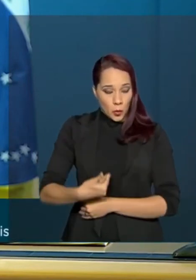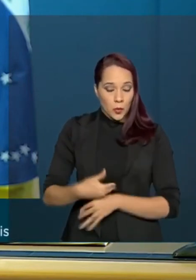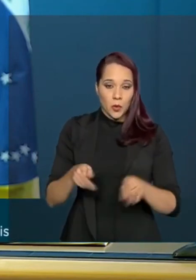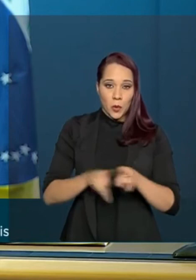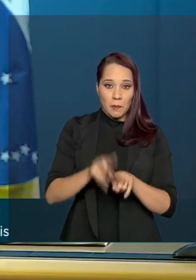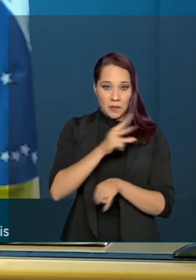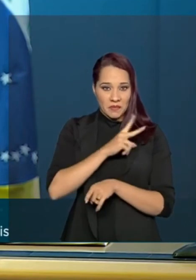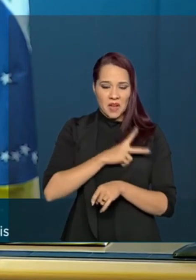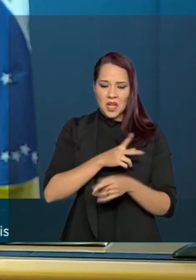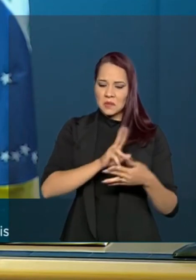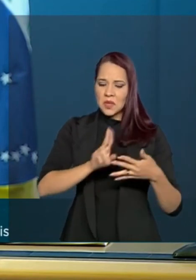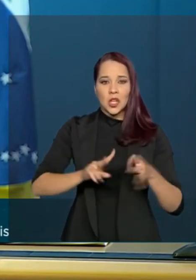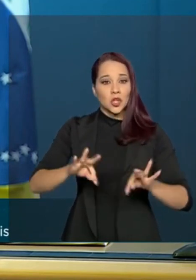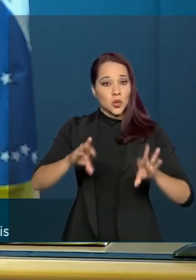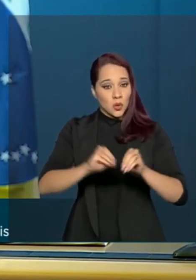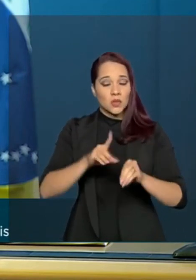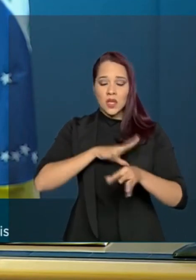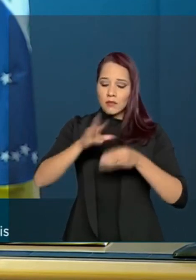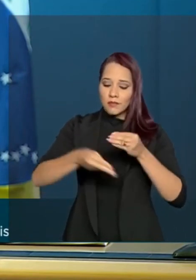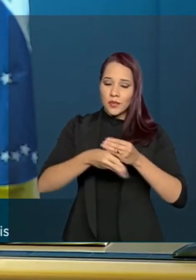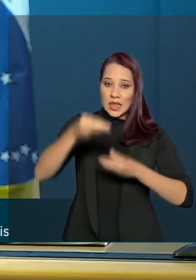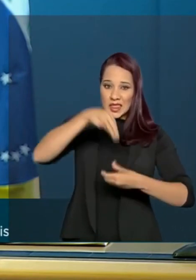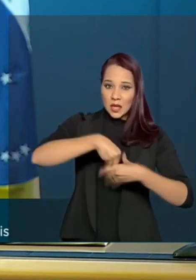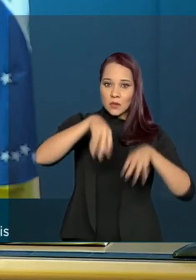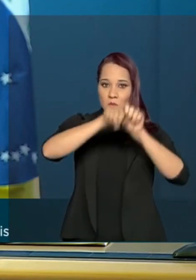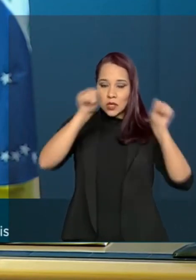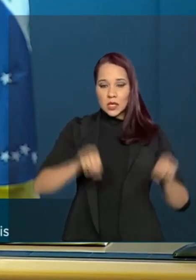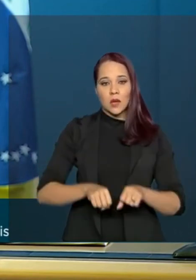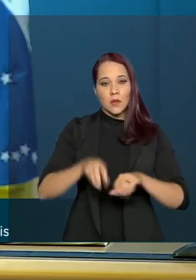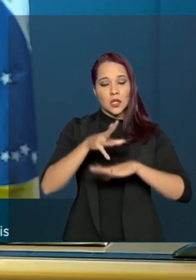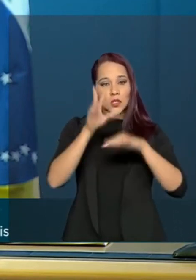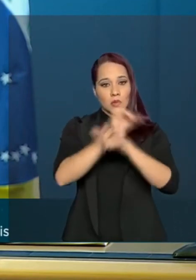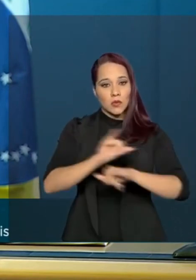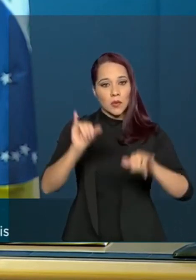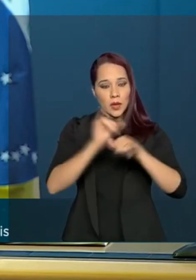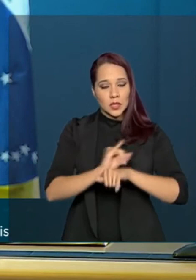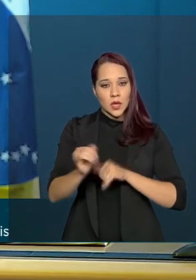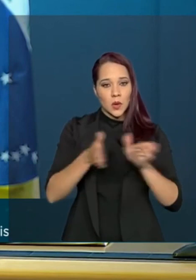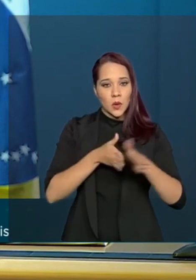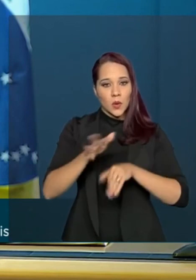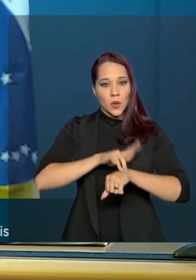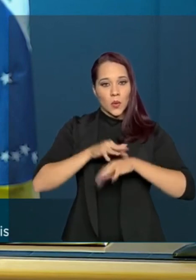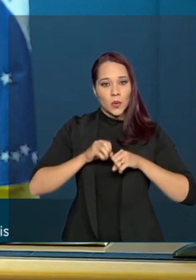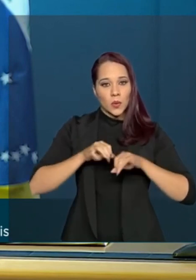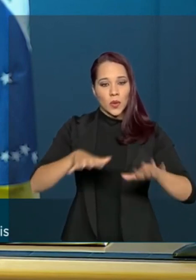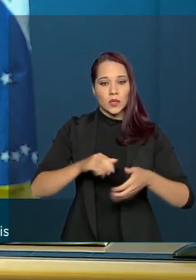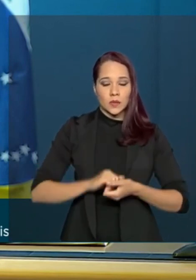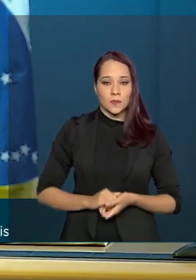de laboratórios privados, todos eles estão inseridos dentro dos sistemas de informação epidemiológica. Por